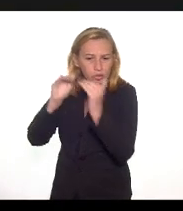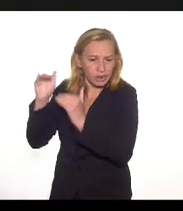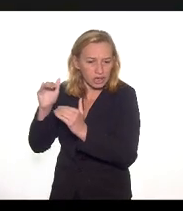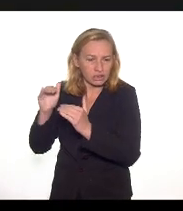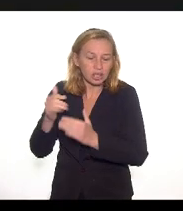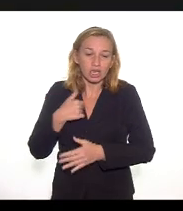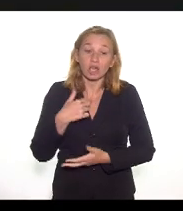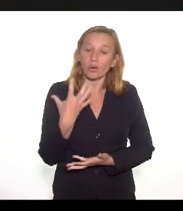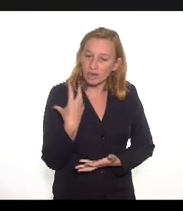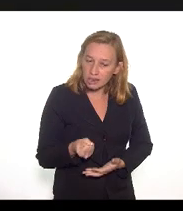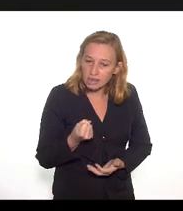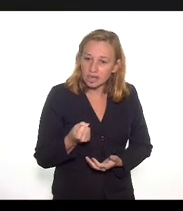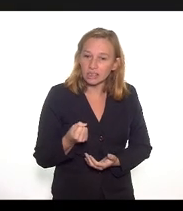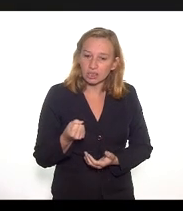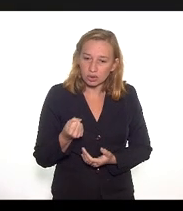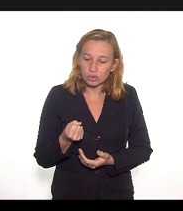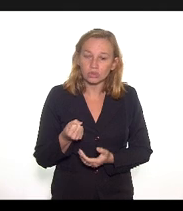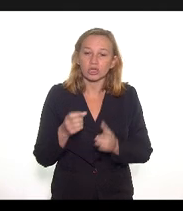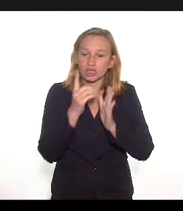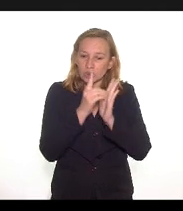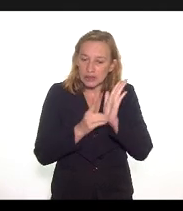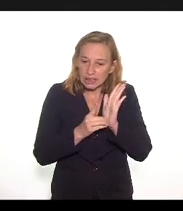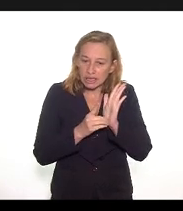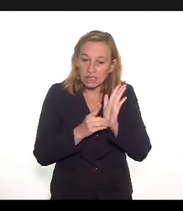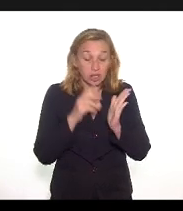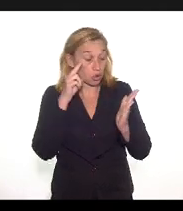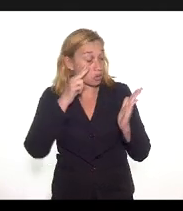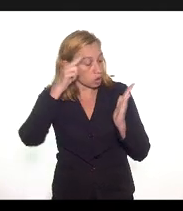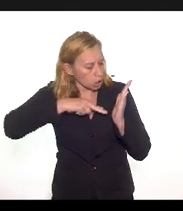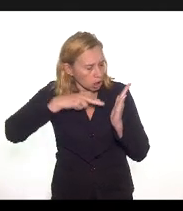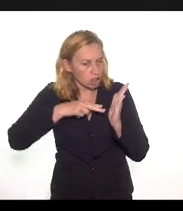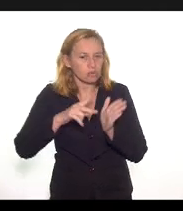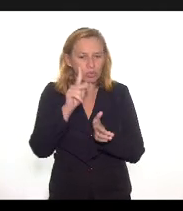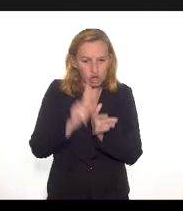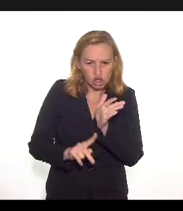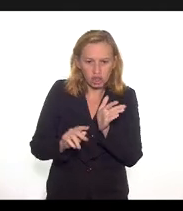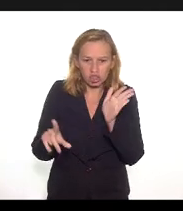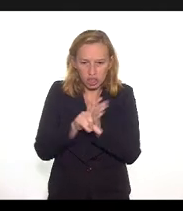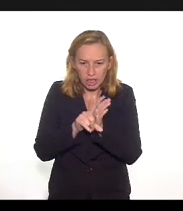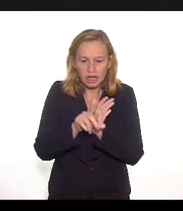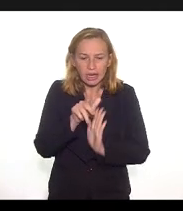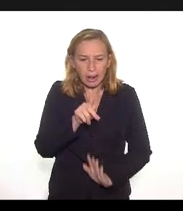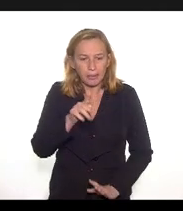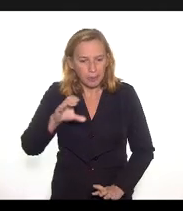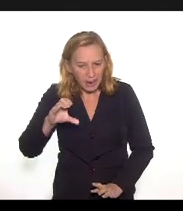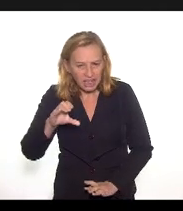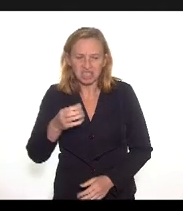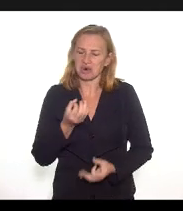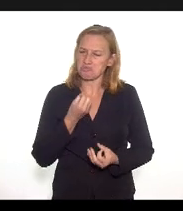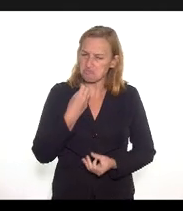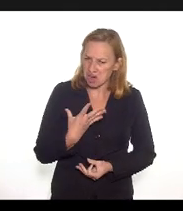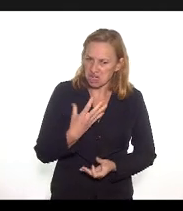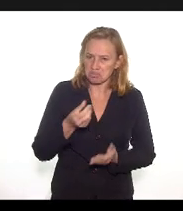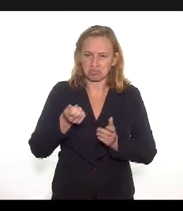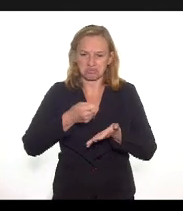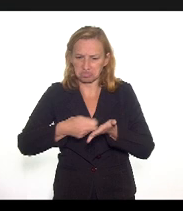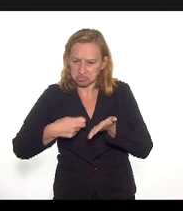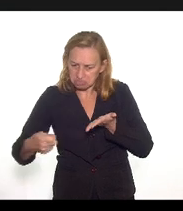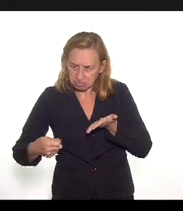completamente favorável e li o decreto, né, o projeto de lei da PEC, está muito bem escrito, muito bem